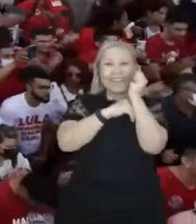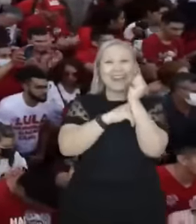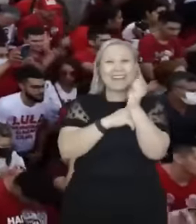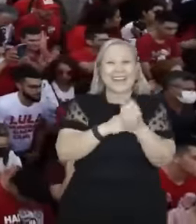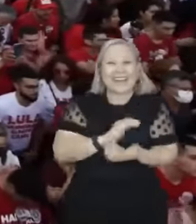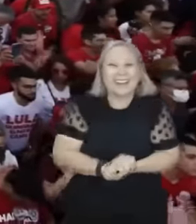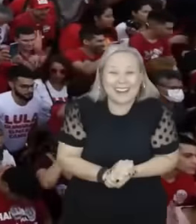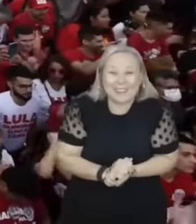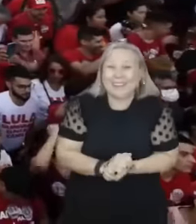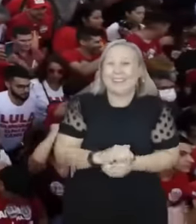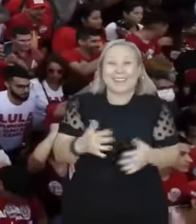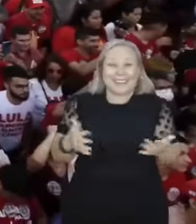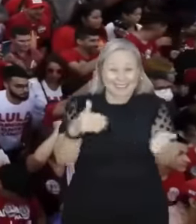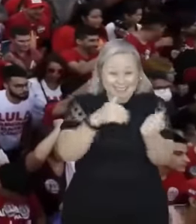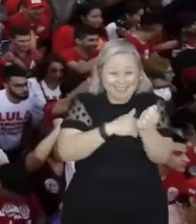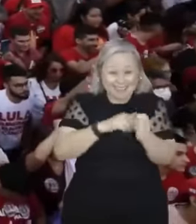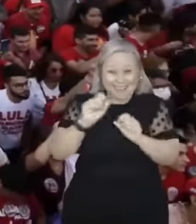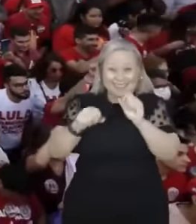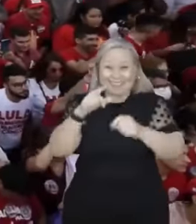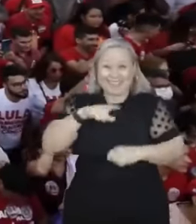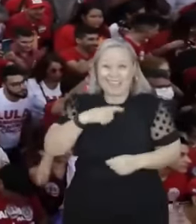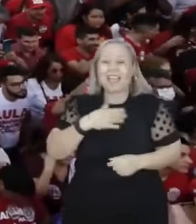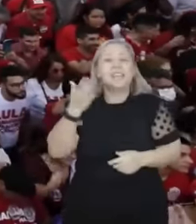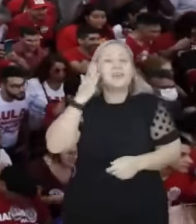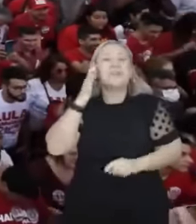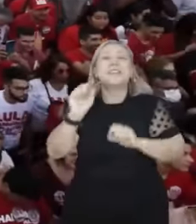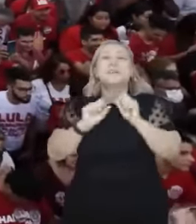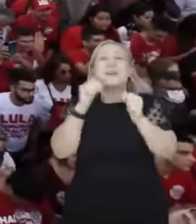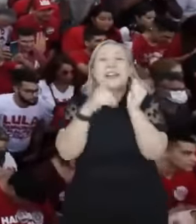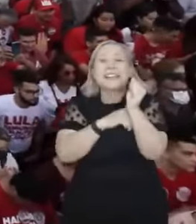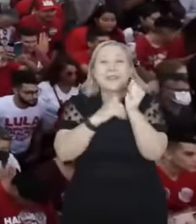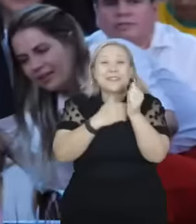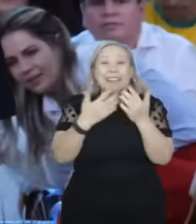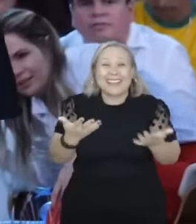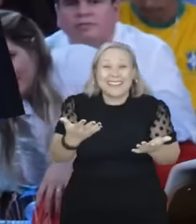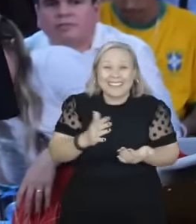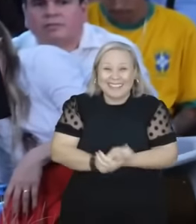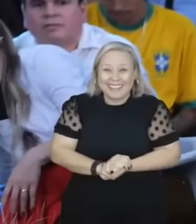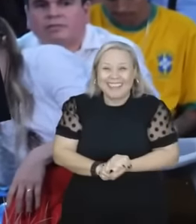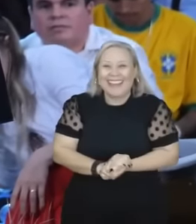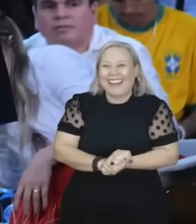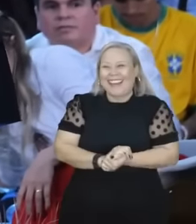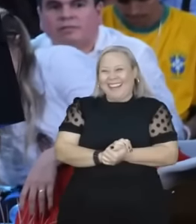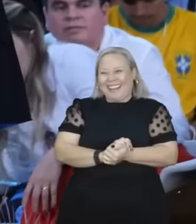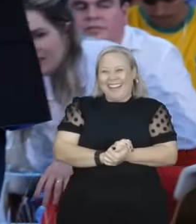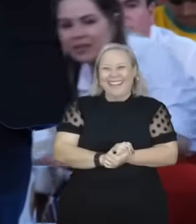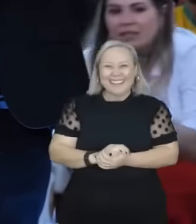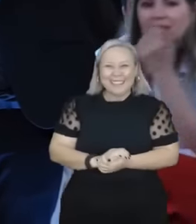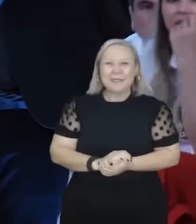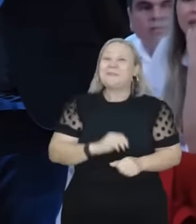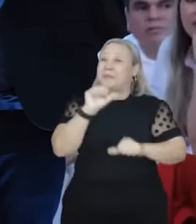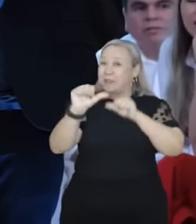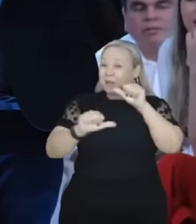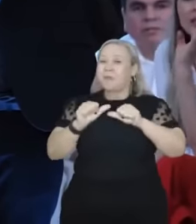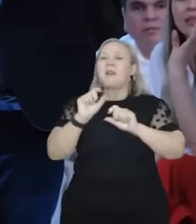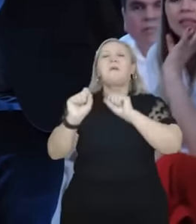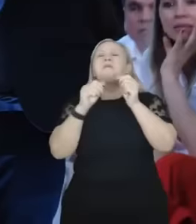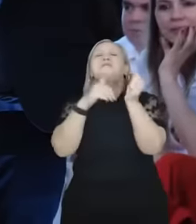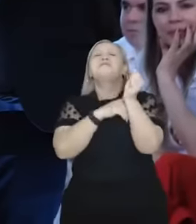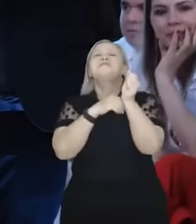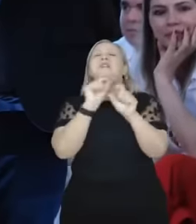está escondendo. Nós queremos saber o que, que ele está escondendo. Porque é o